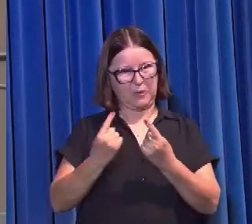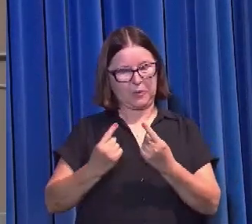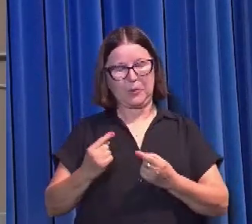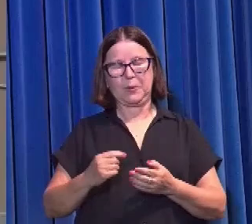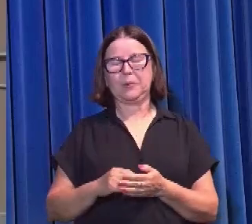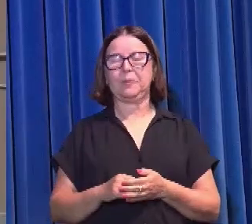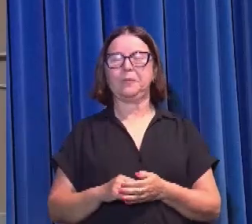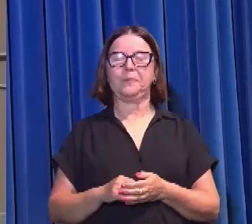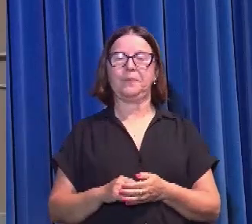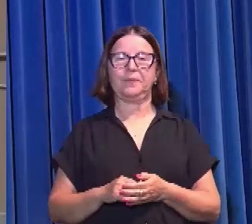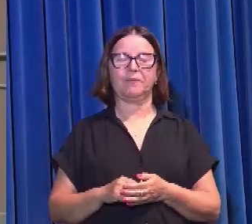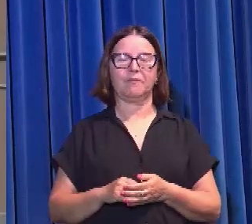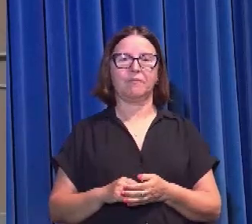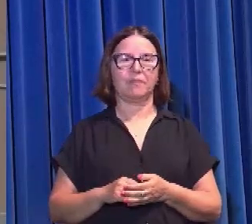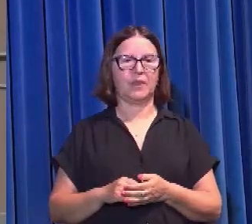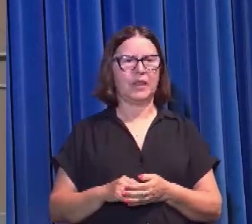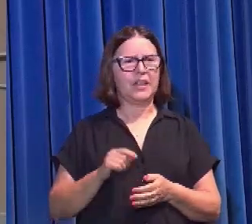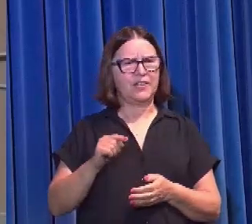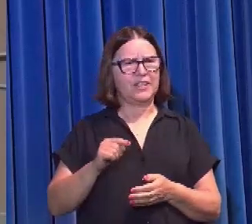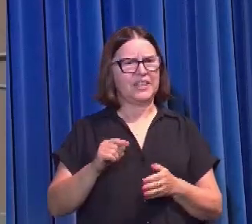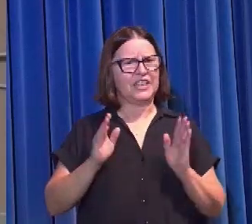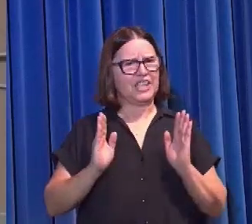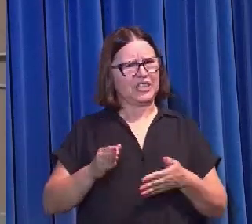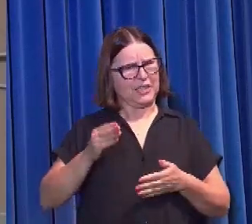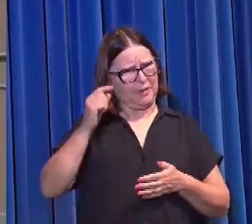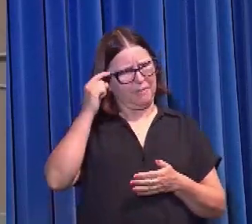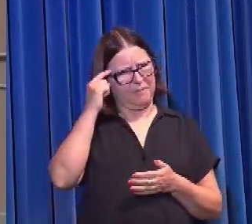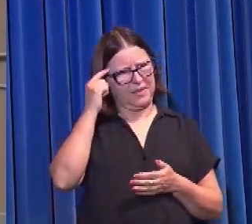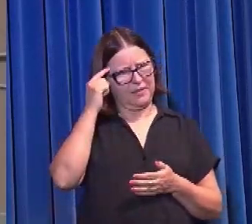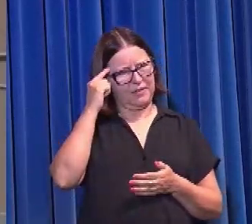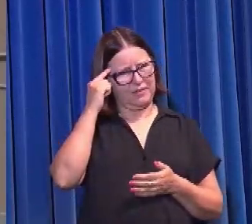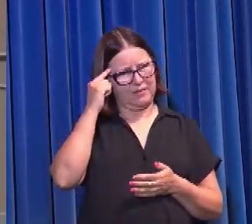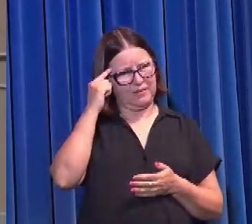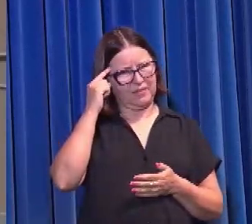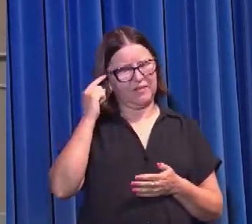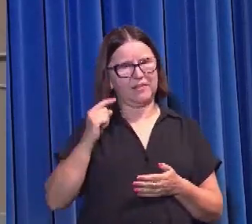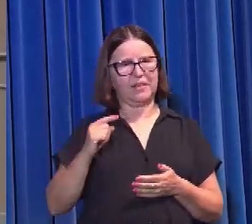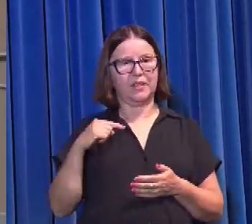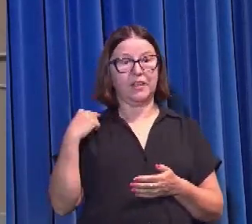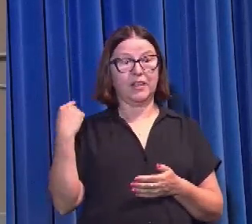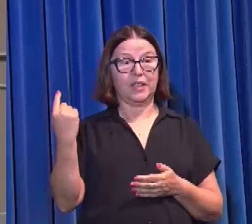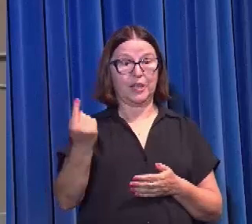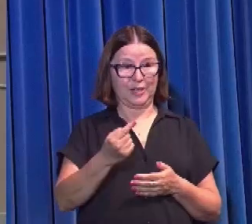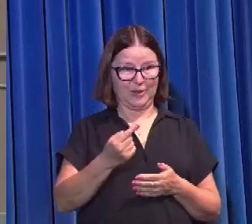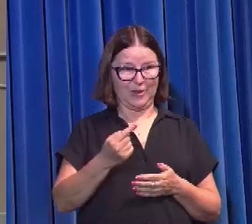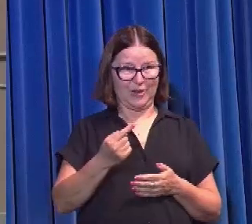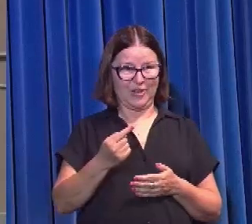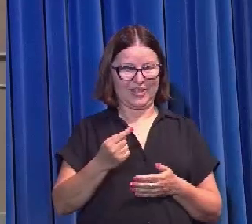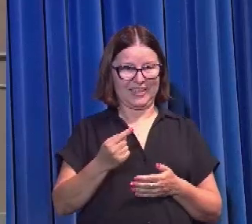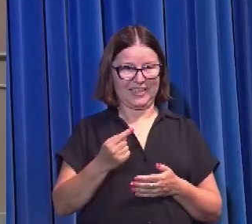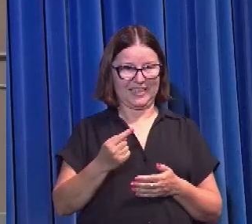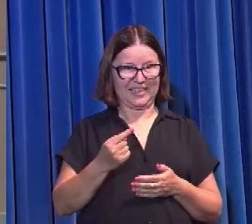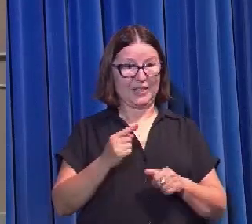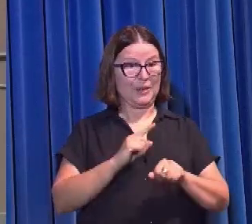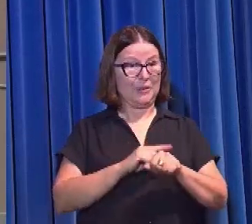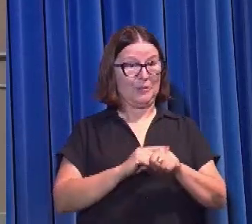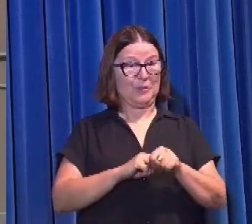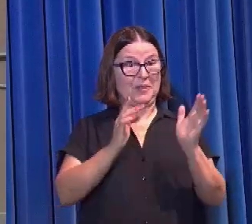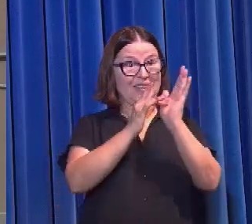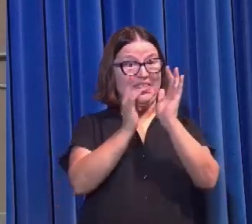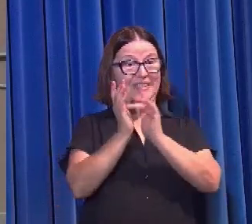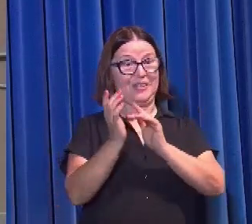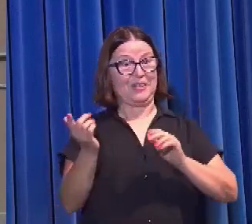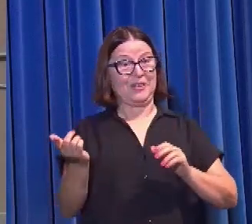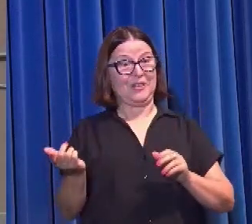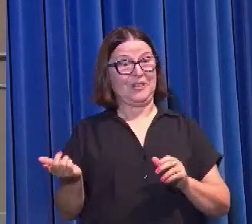vamos ter que suportar. Você já parou para pensar, irmãos? A Bíblia diz que nós todos seremos transformados num piscar de olhos. Quando Jesus voltar, num piscar